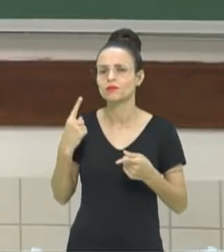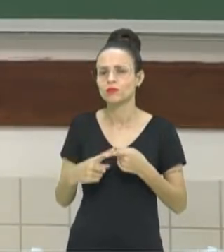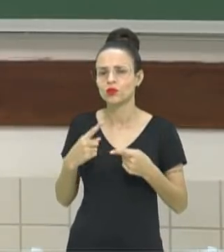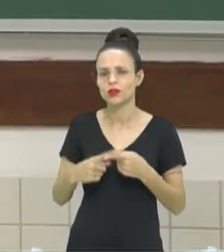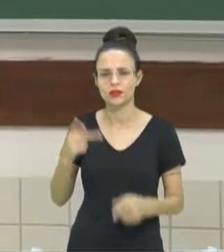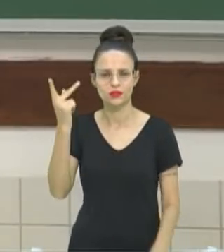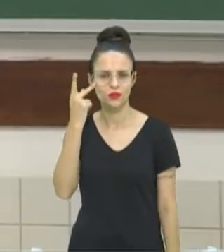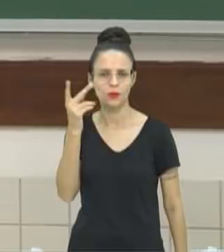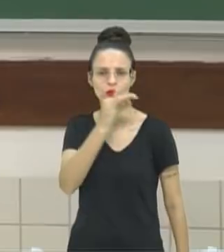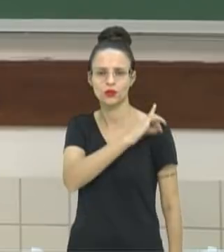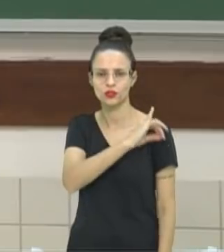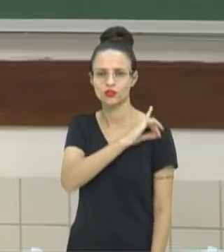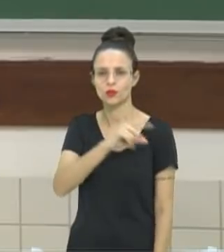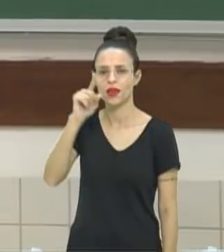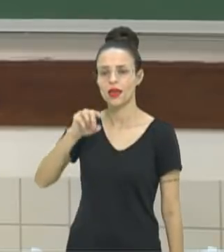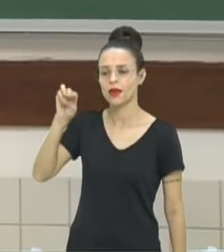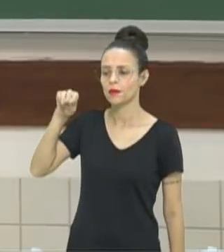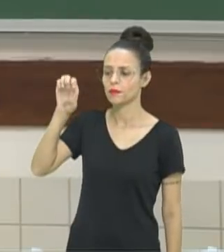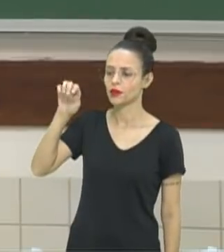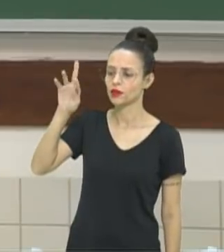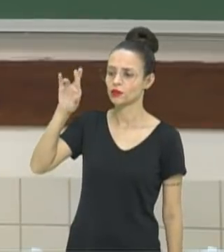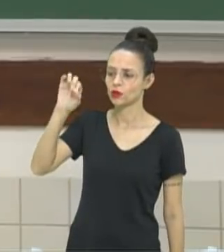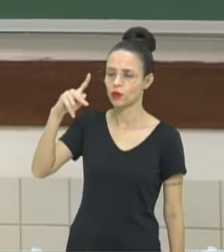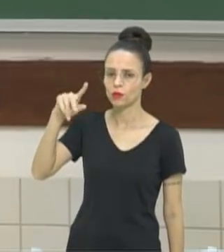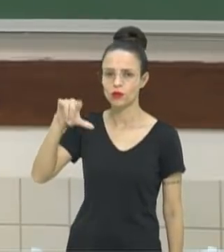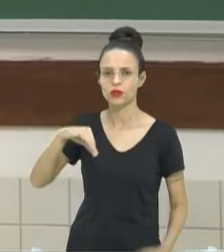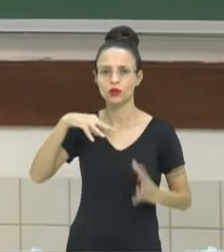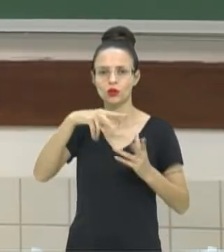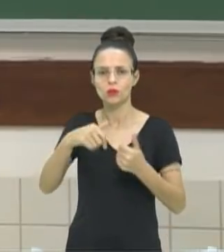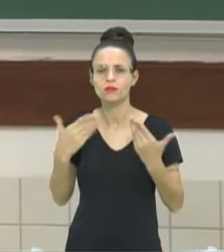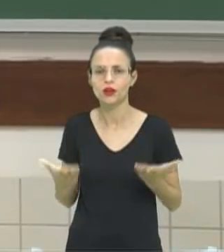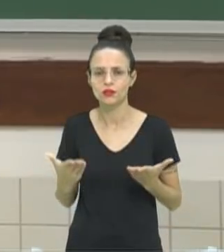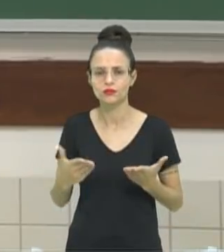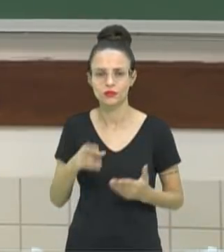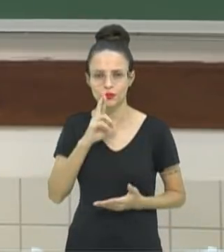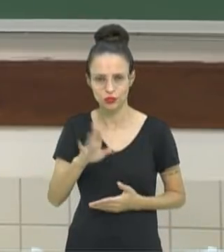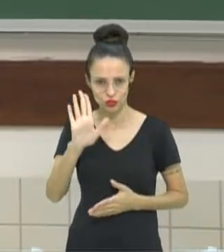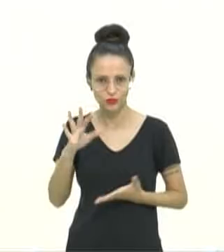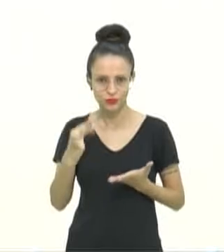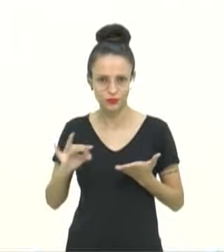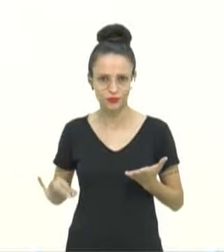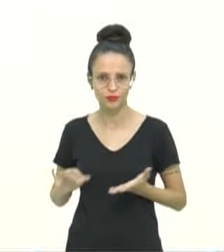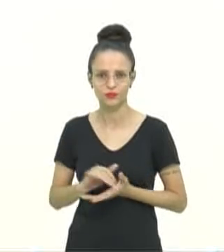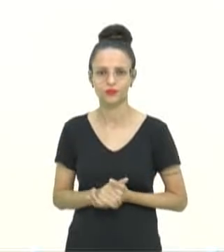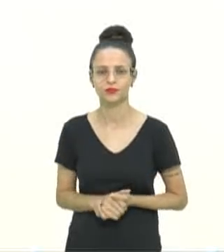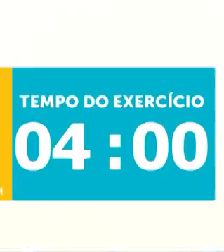de São Paulo e Rio de Janeiro metrópoles globais ali? Respondo e a gente já corrige.